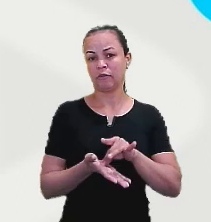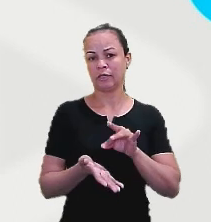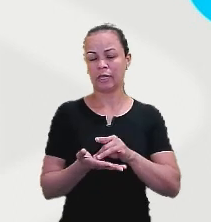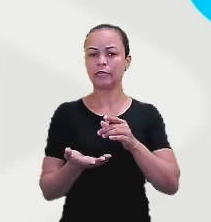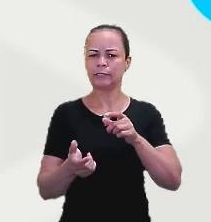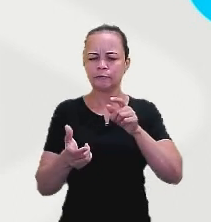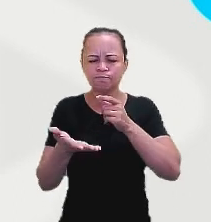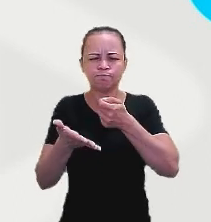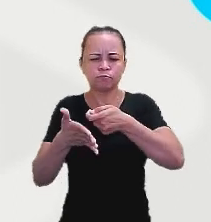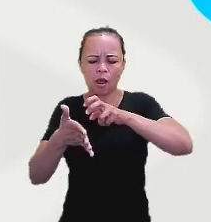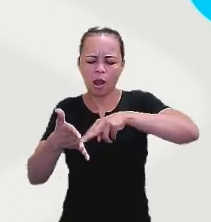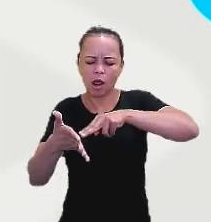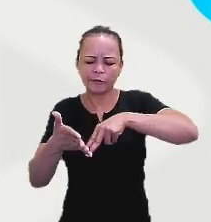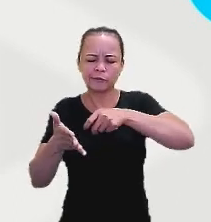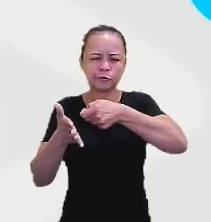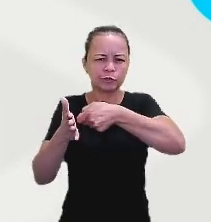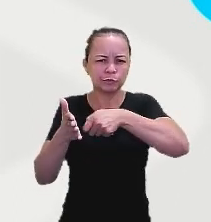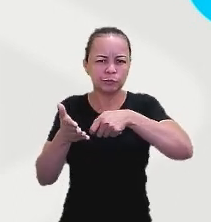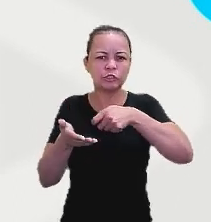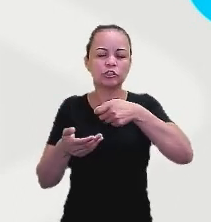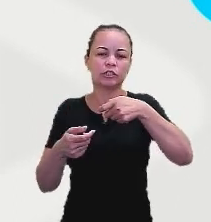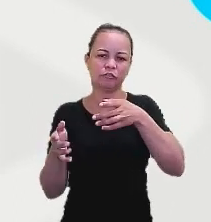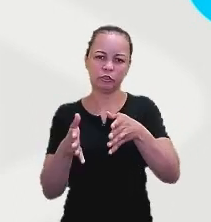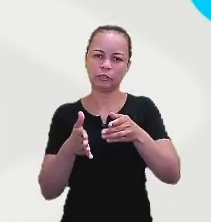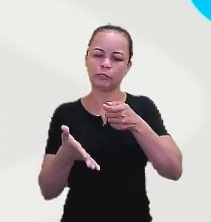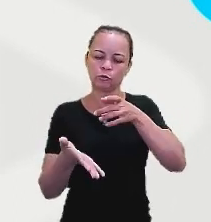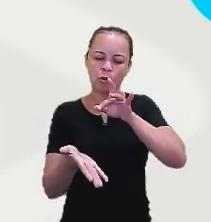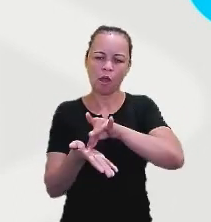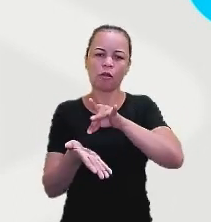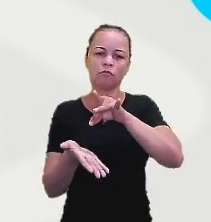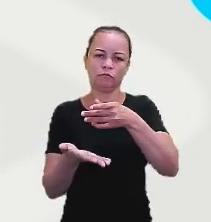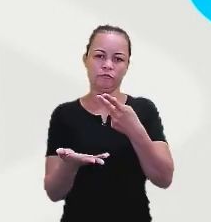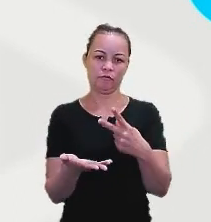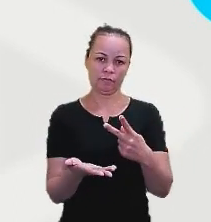da letra. É o que está escrito ali mesmo, sentido real.